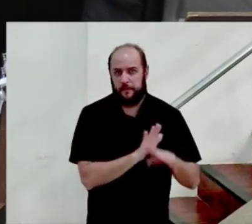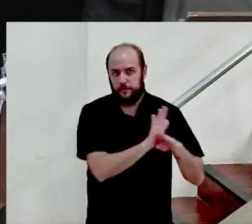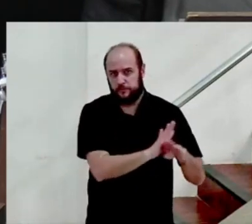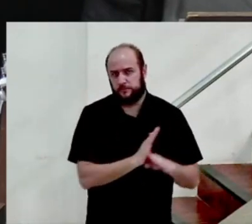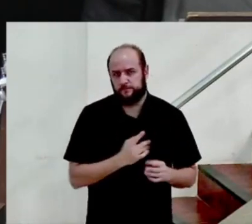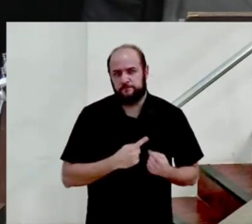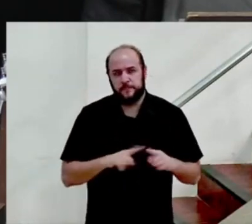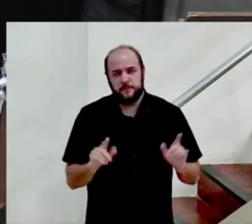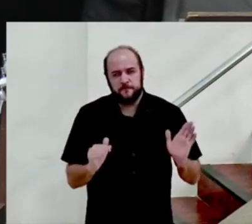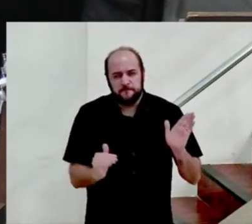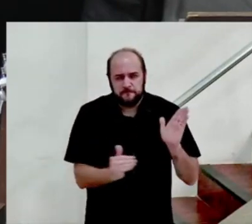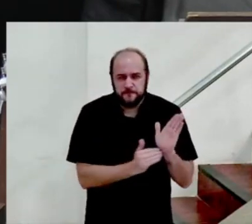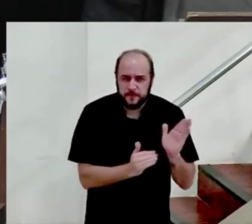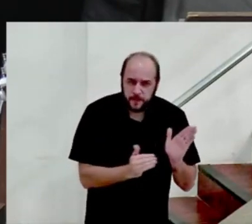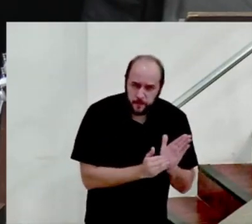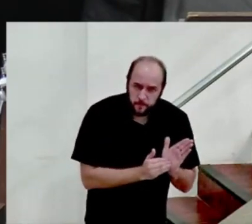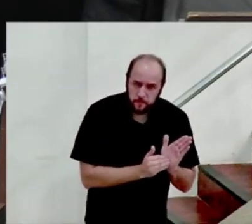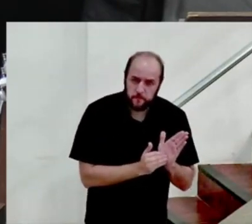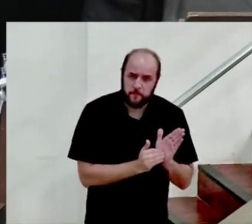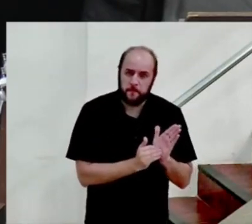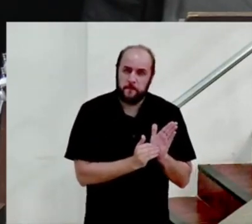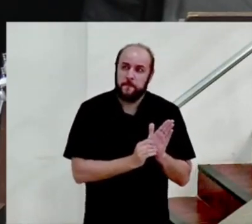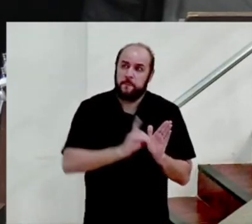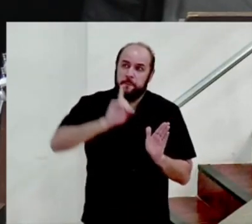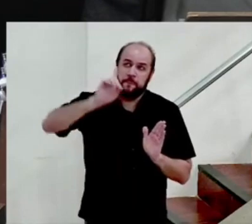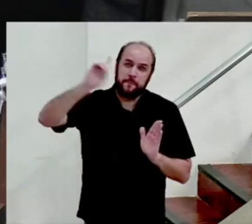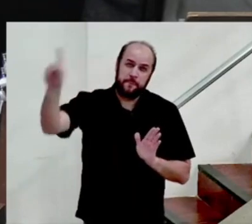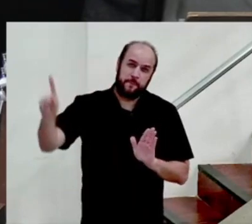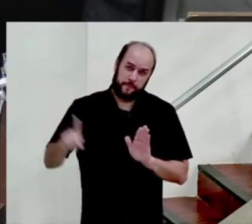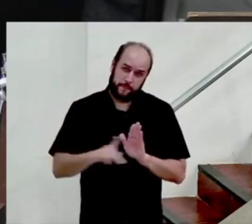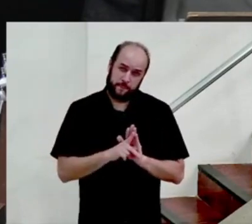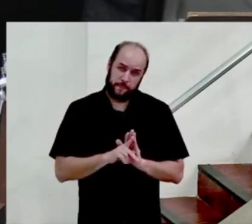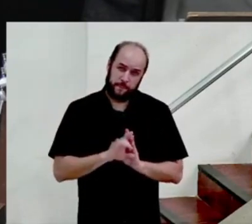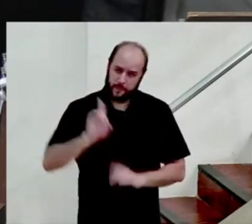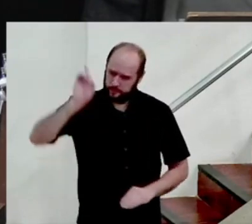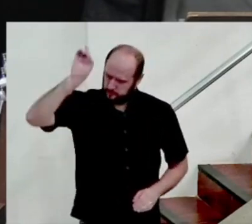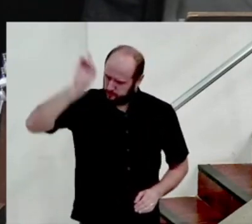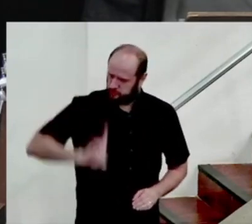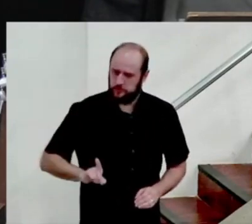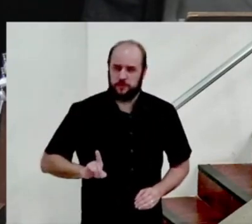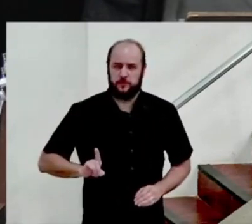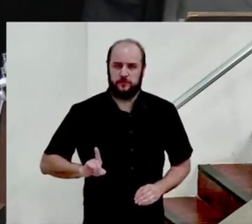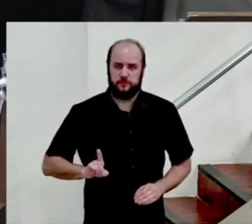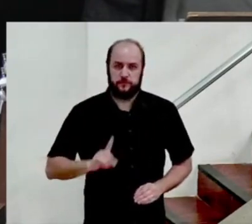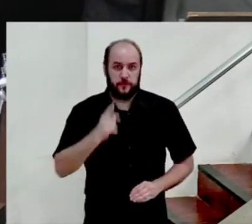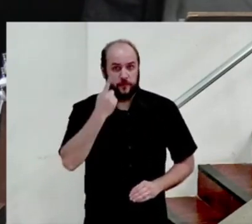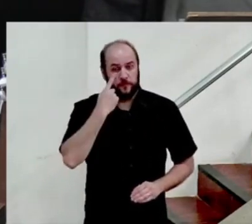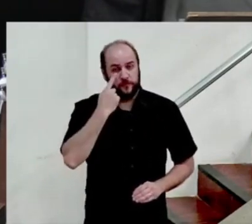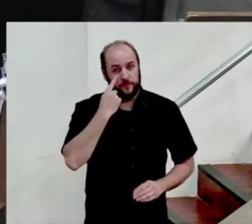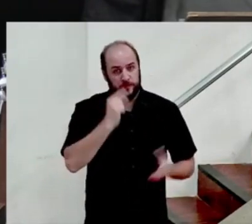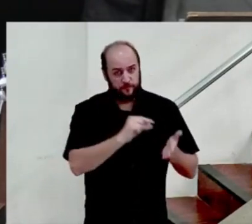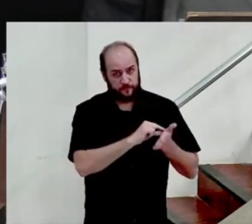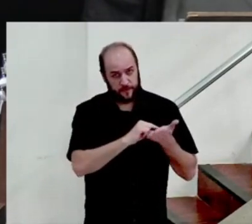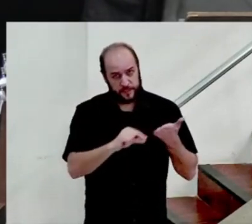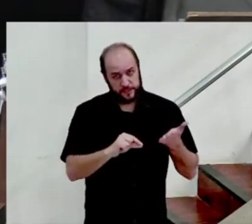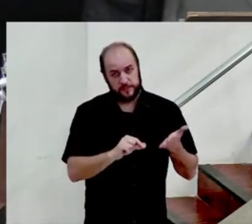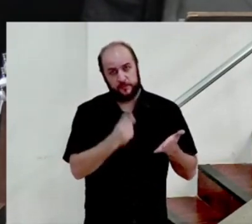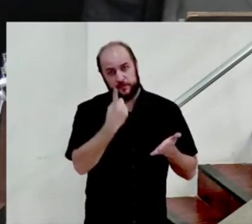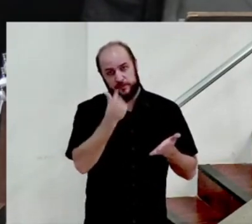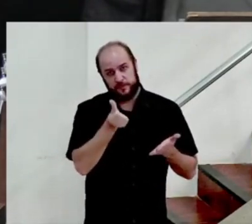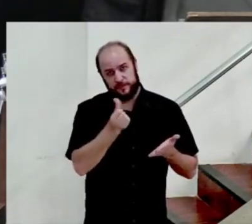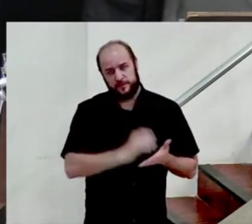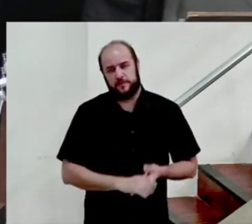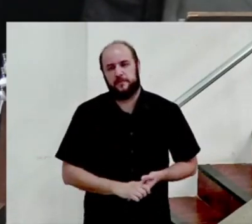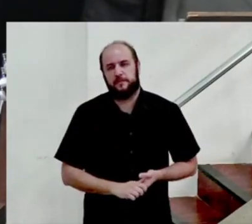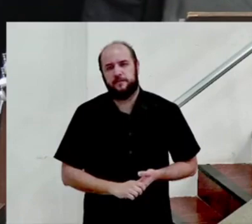arca, o Senhor reserva para si o direito de colocar. Veja o versículo 16.